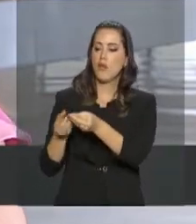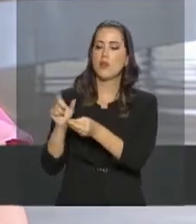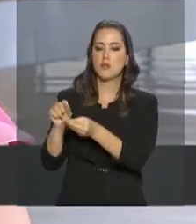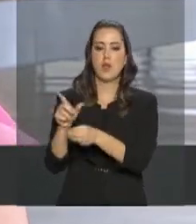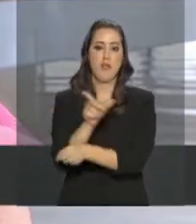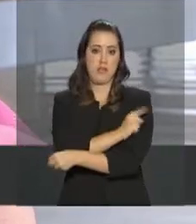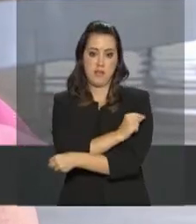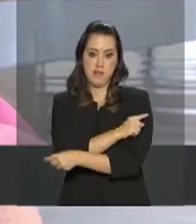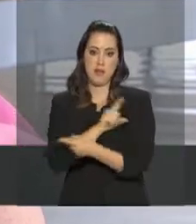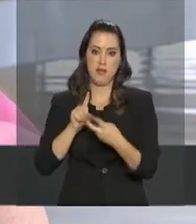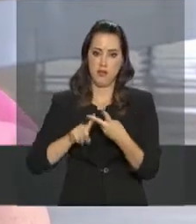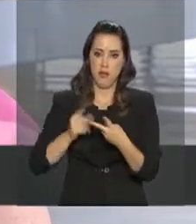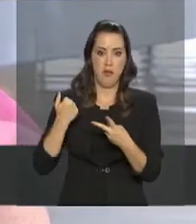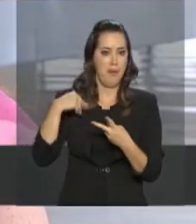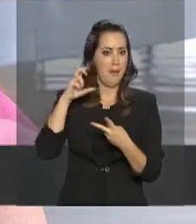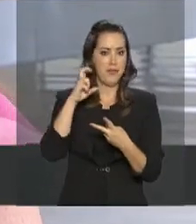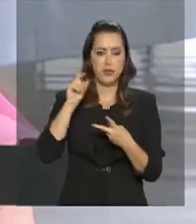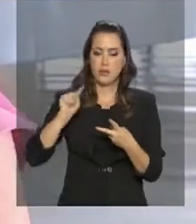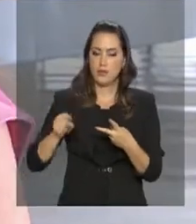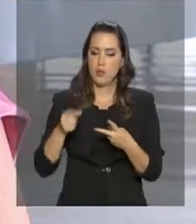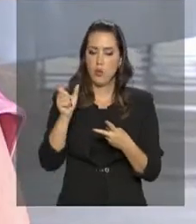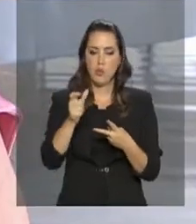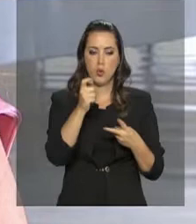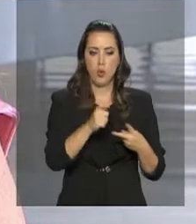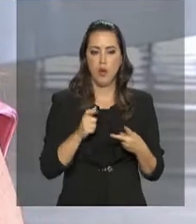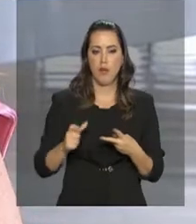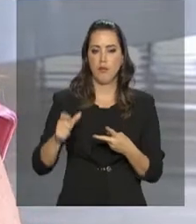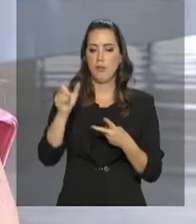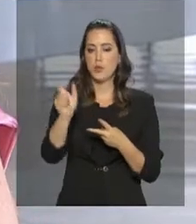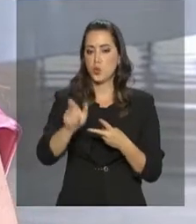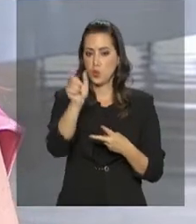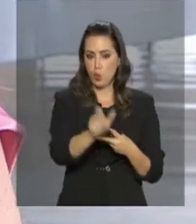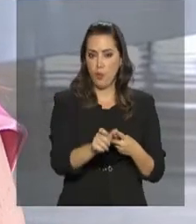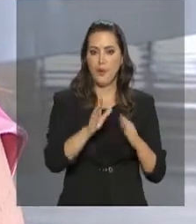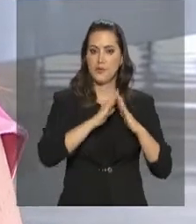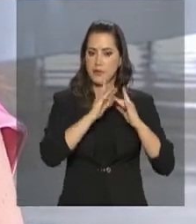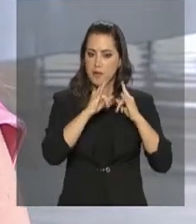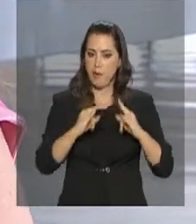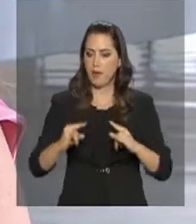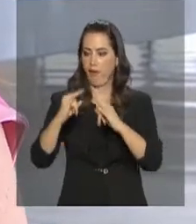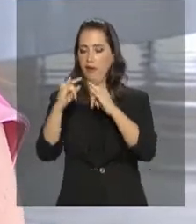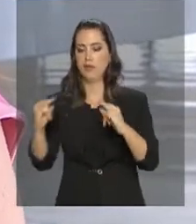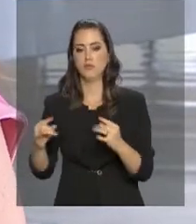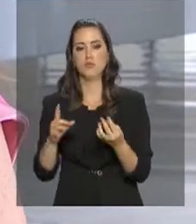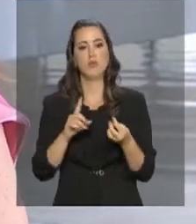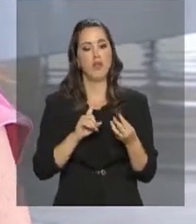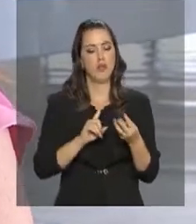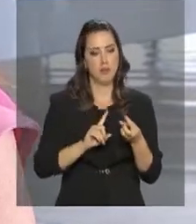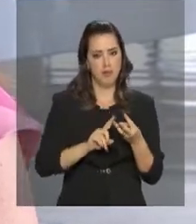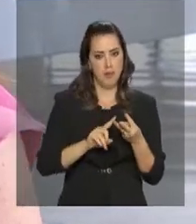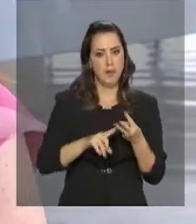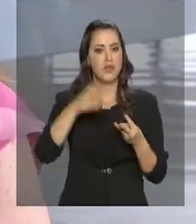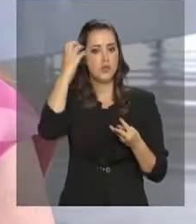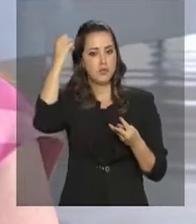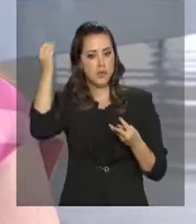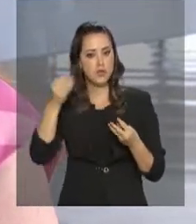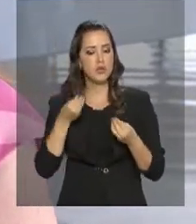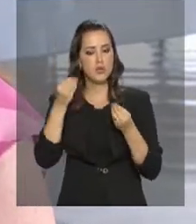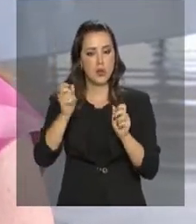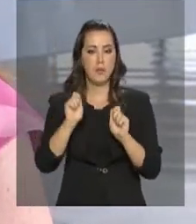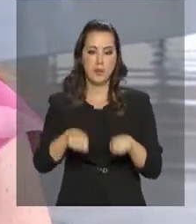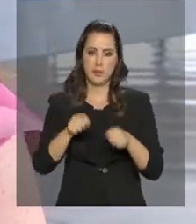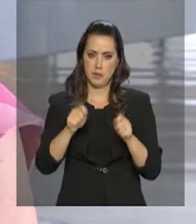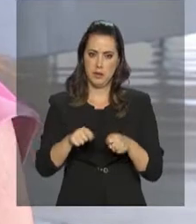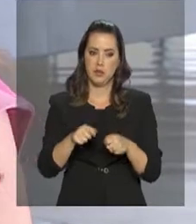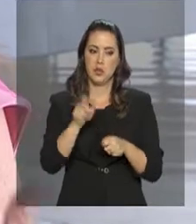o acolhimento com mais de 5 mil abrigados e o processo de interiorização, que é para dar uma condição melhor aos brasileiros que vivem